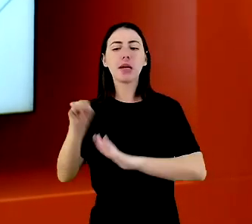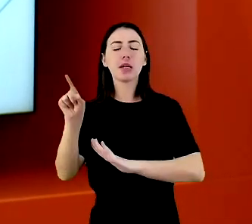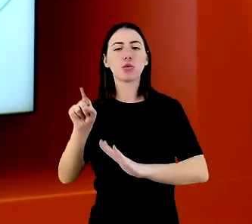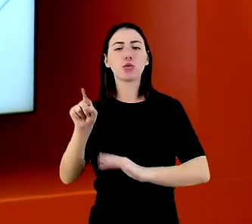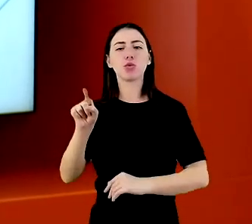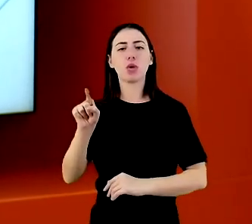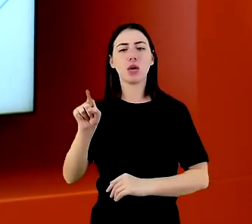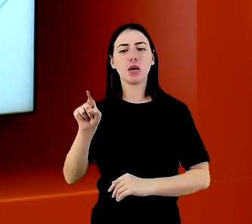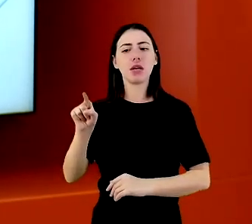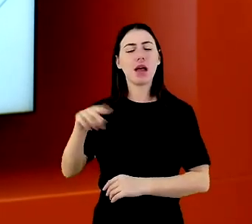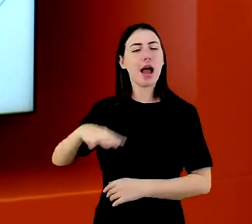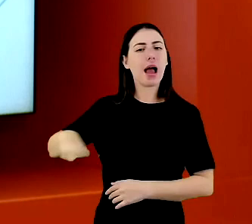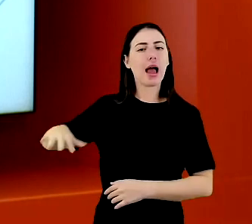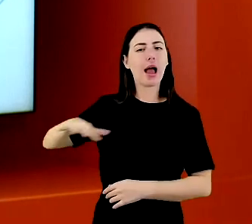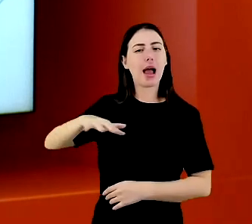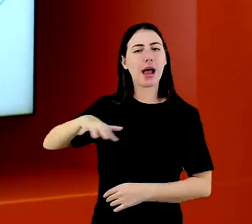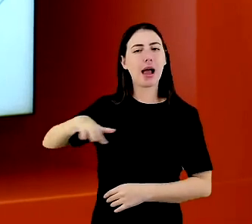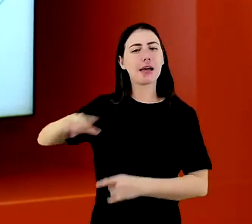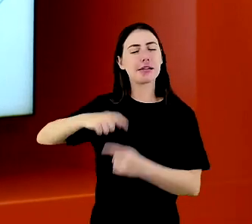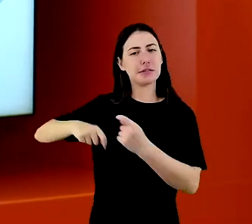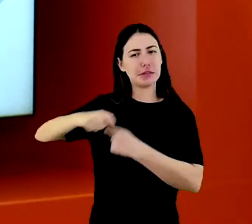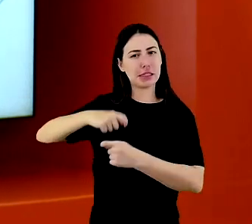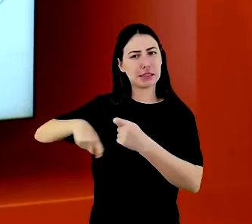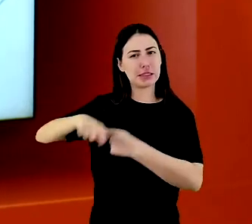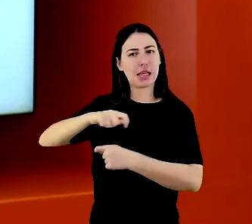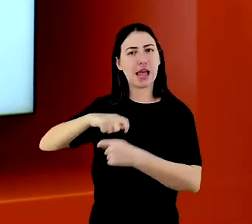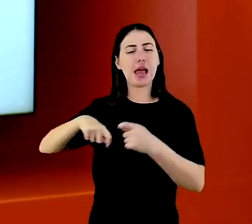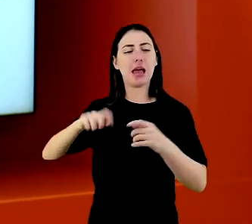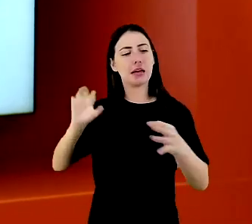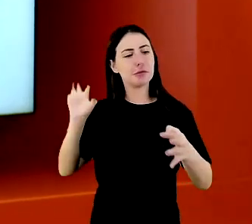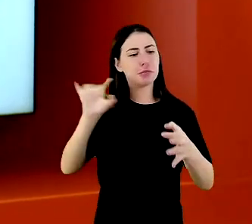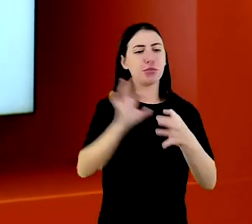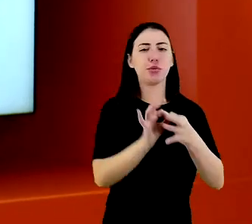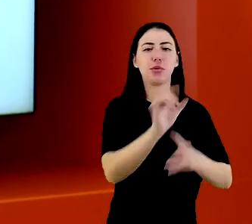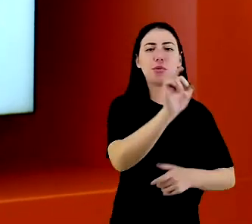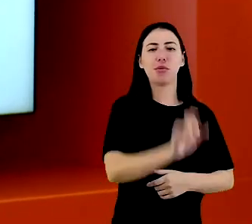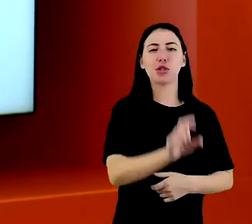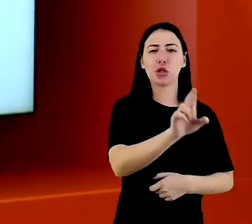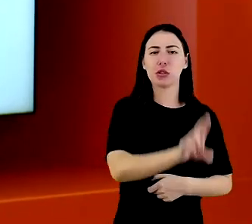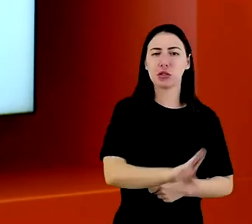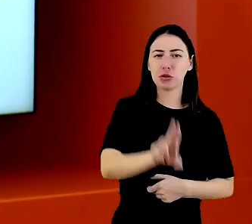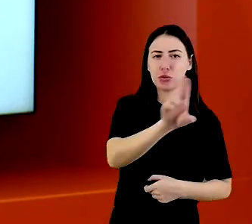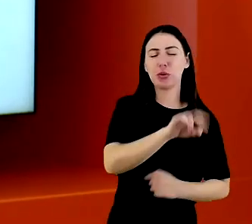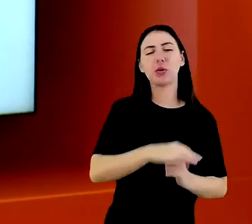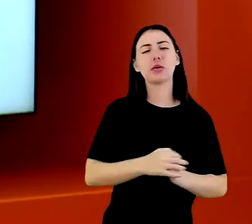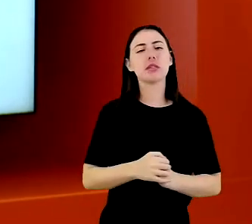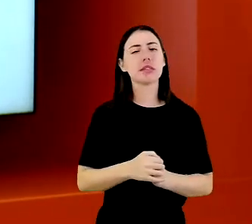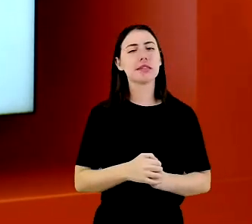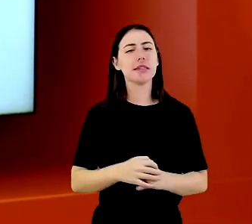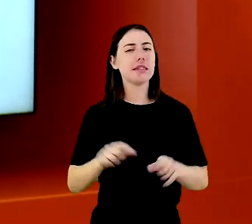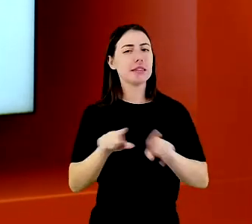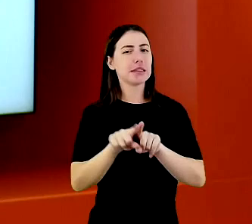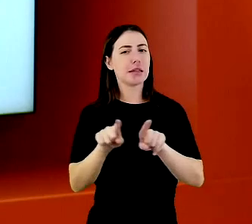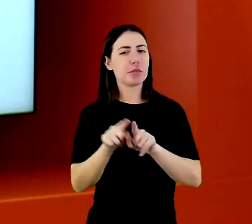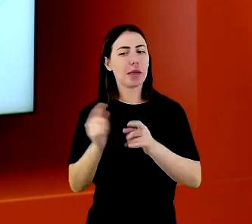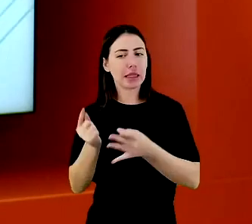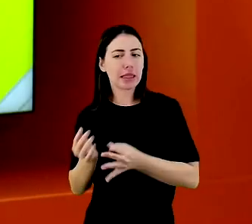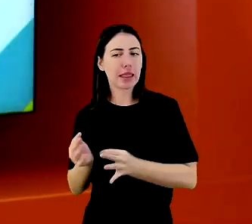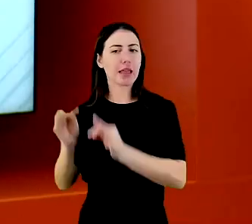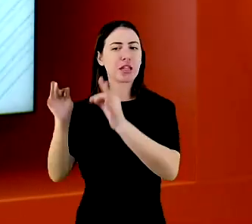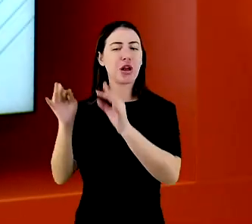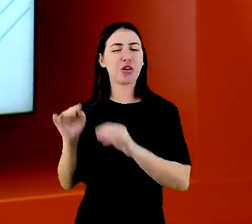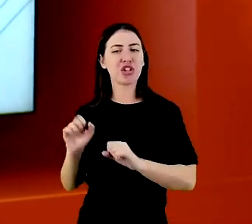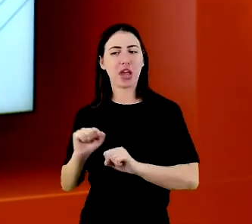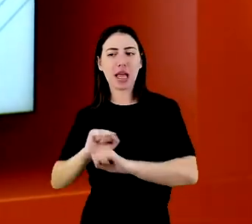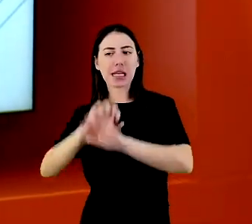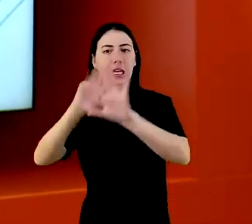ao consumidor, a parte de tecnologia, como é que você vê essa como é que você vê essa conexão com transparência, confiança? Como é